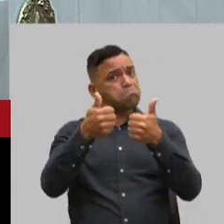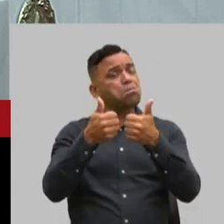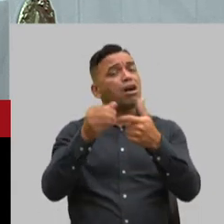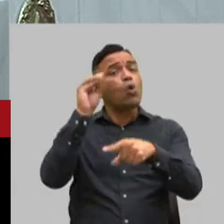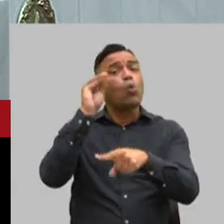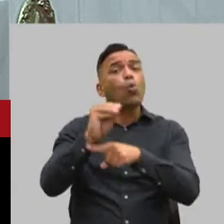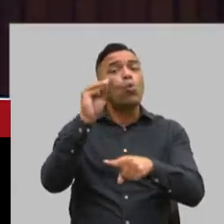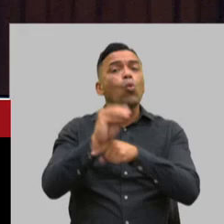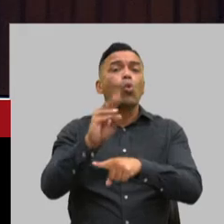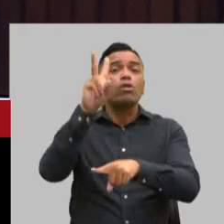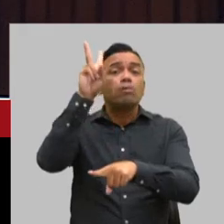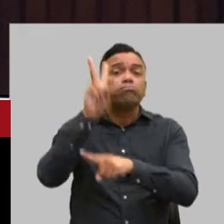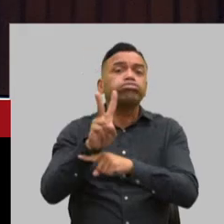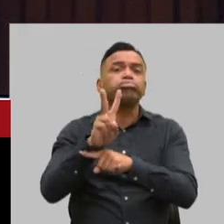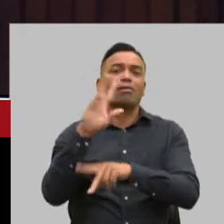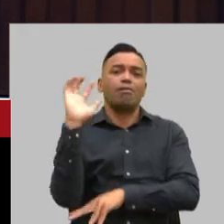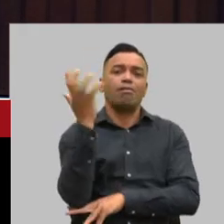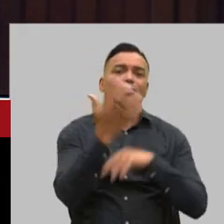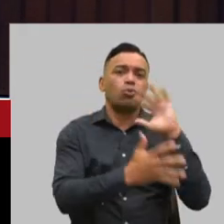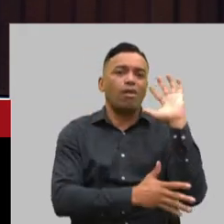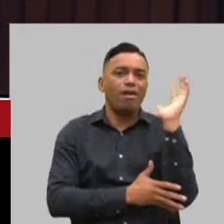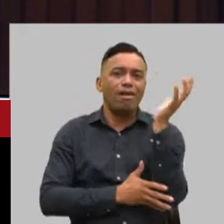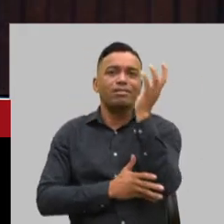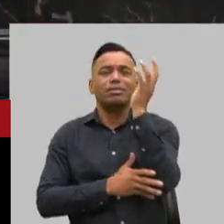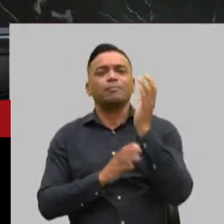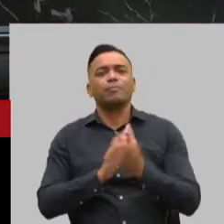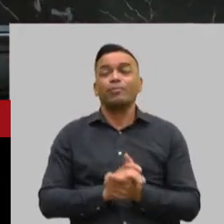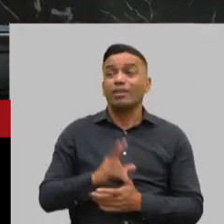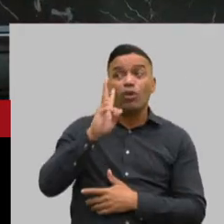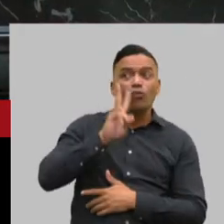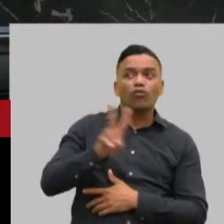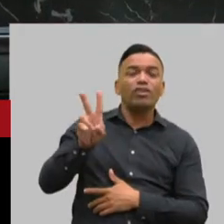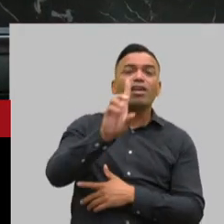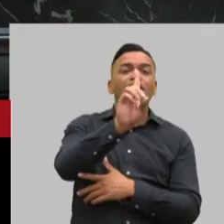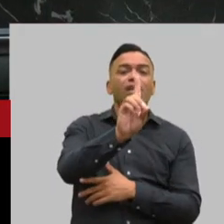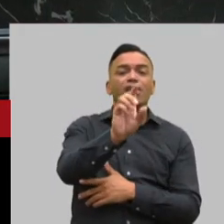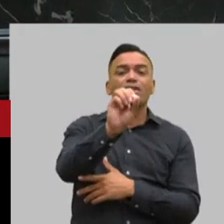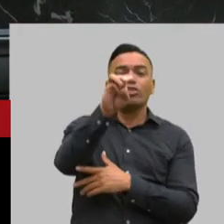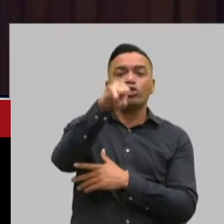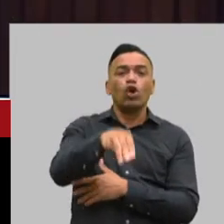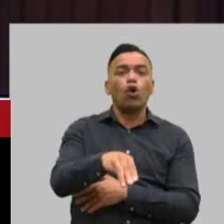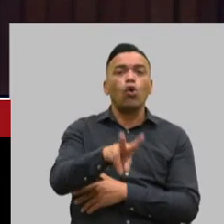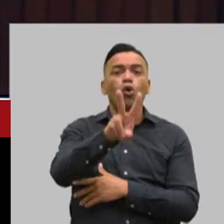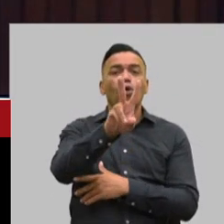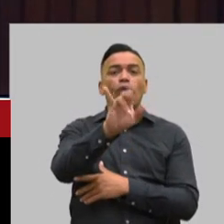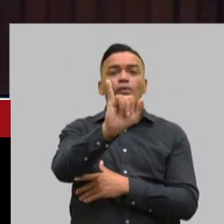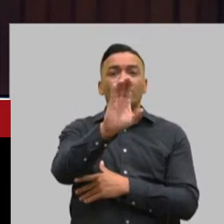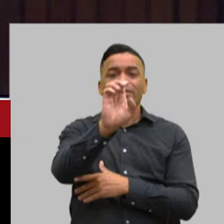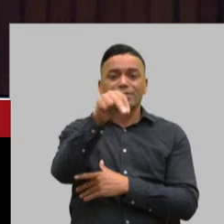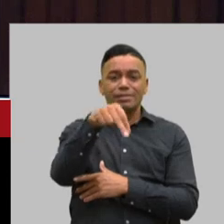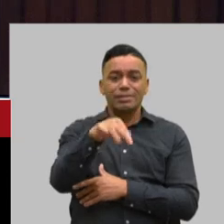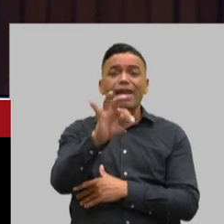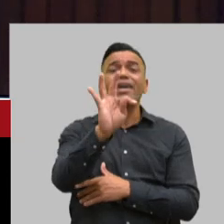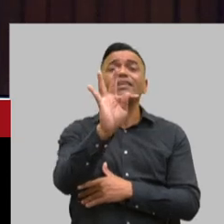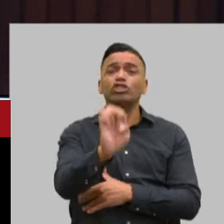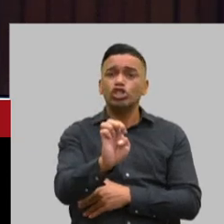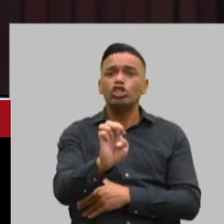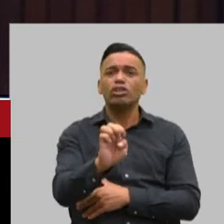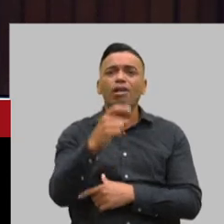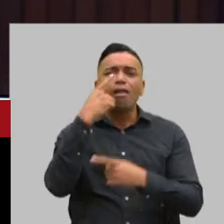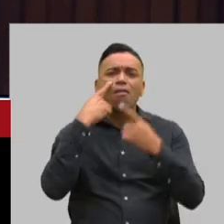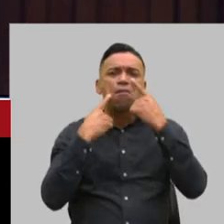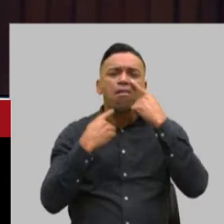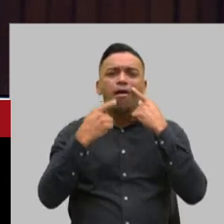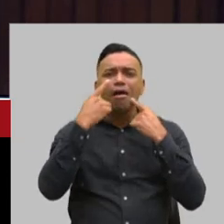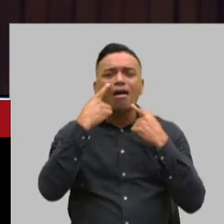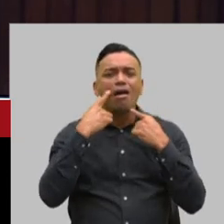da natureza. E eu vi, Dom Vicente, nas suas lágrimas, a sua humanidade, a compaixão